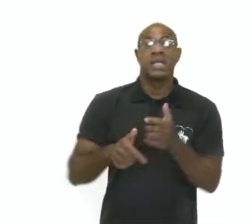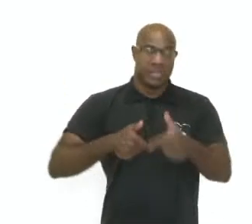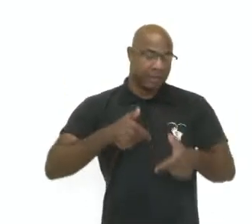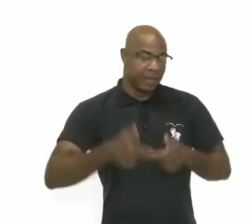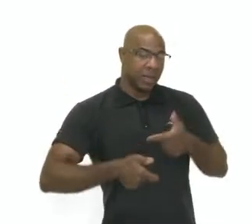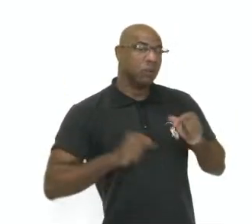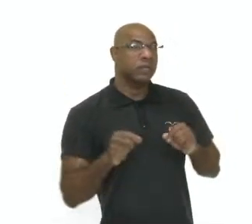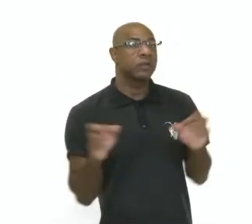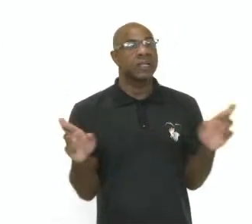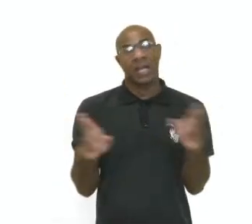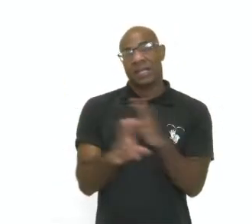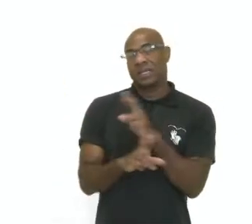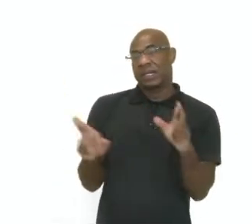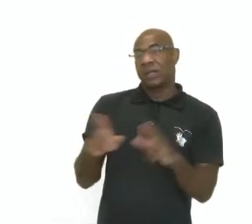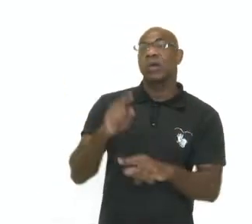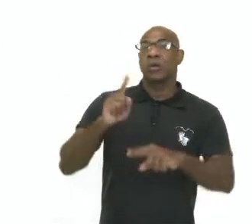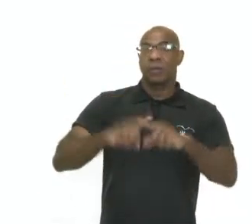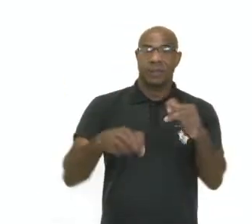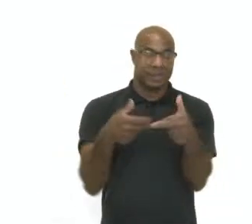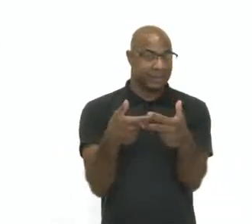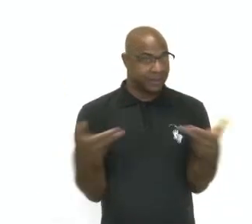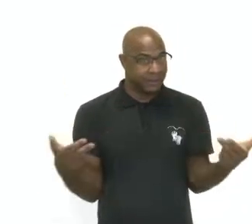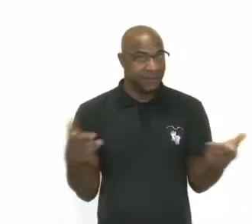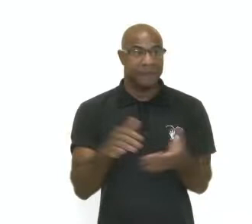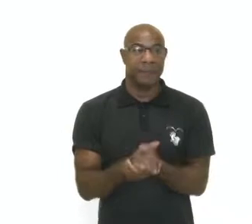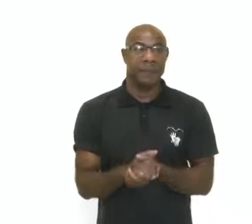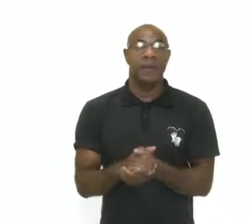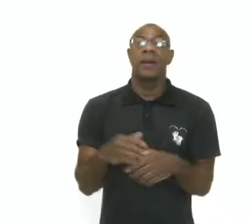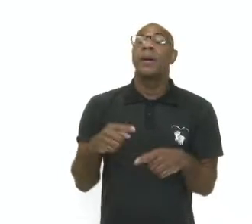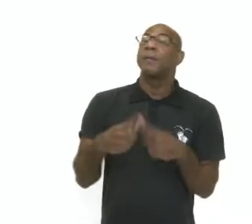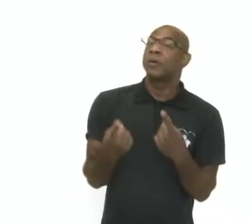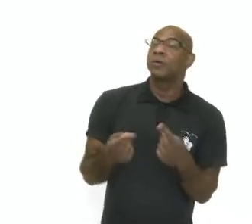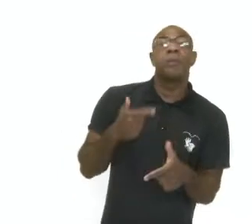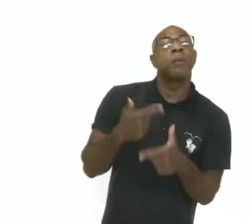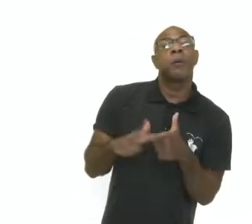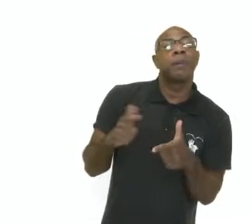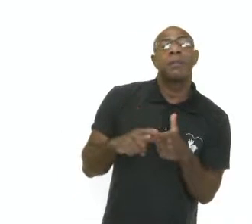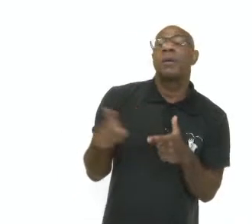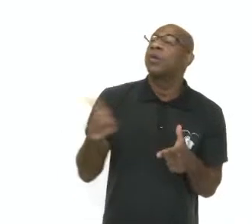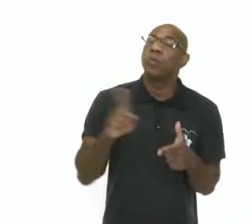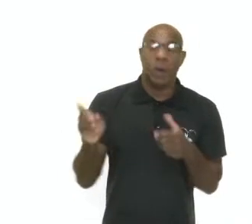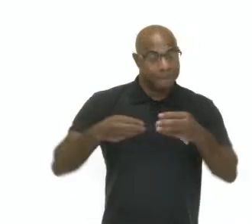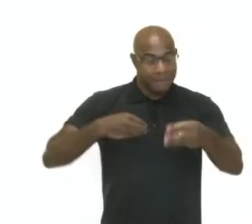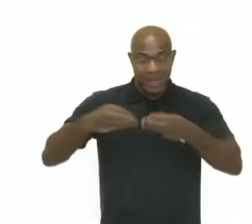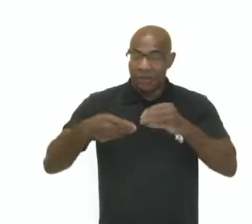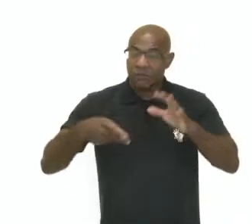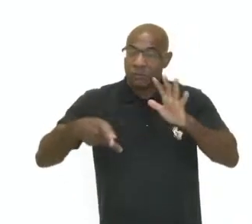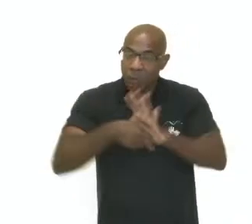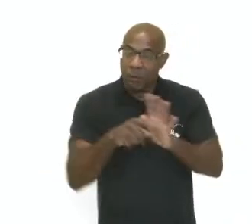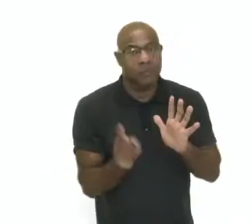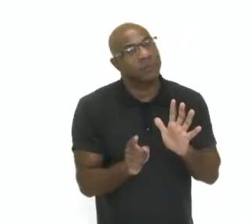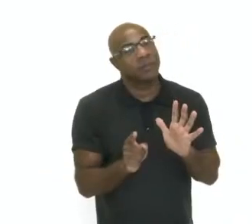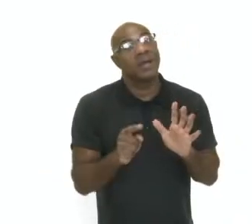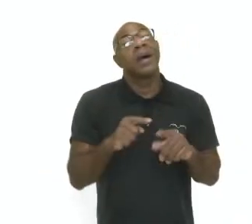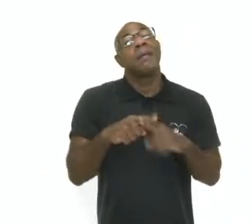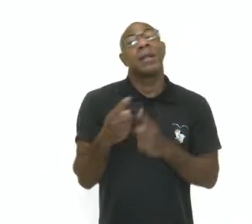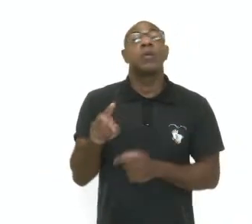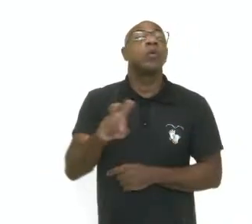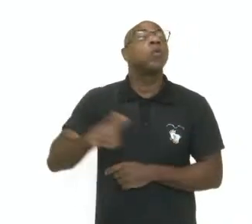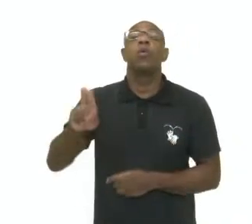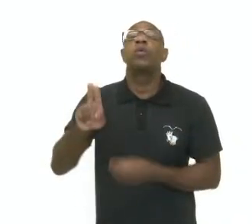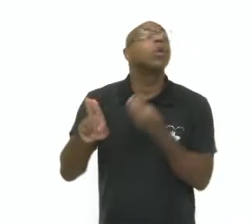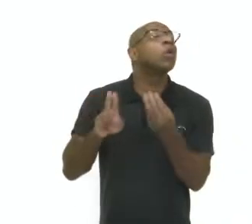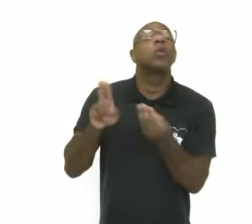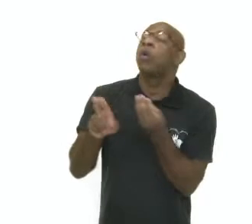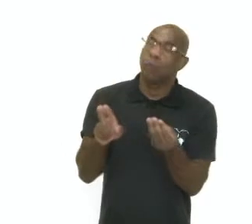nossa relação com esse material. Pois o problema não é o plástico em si, mas o uso e o